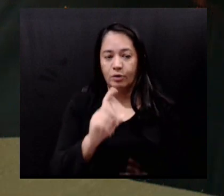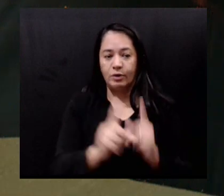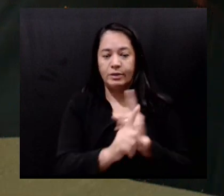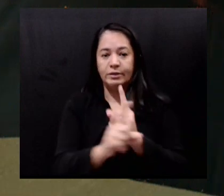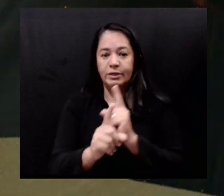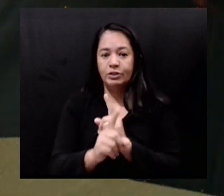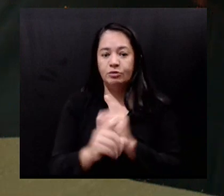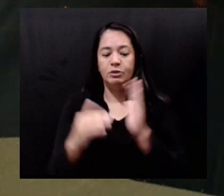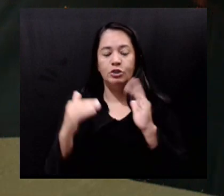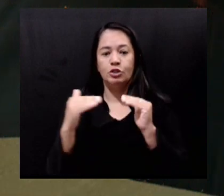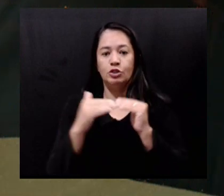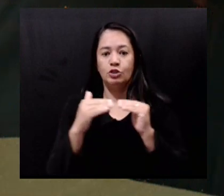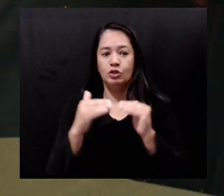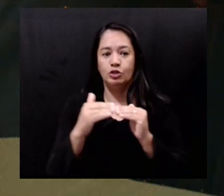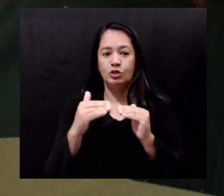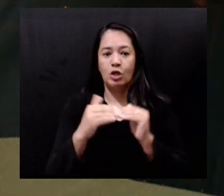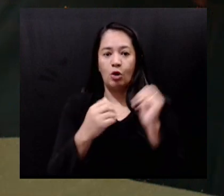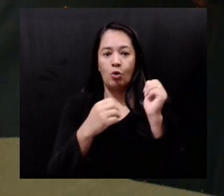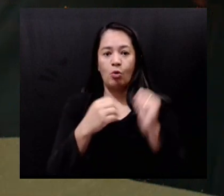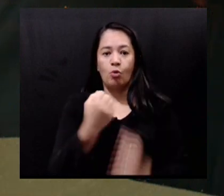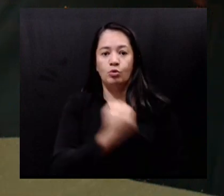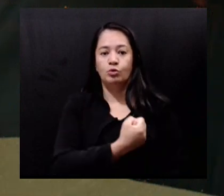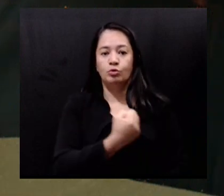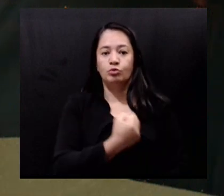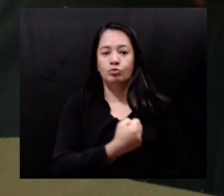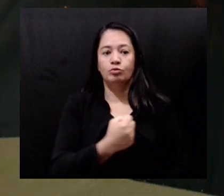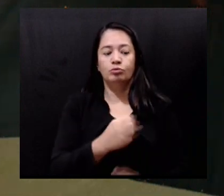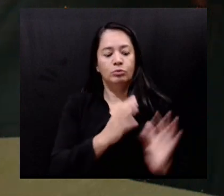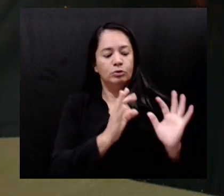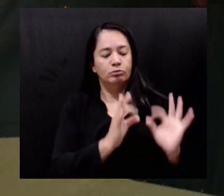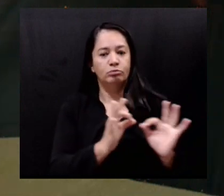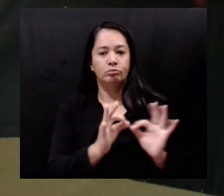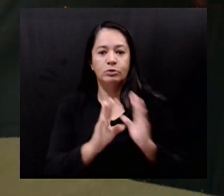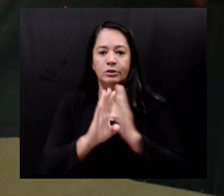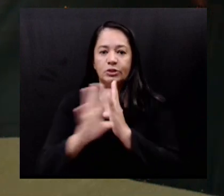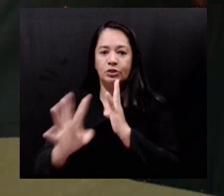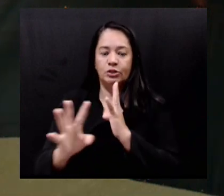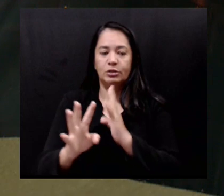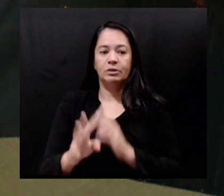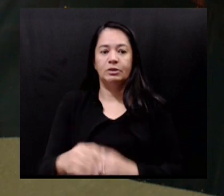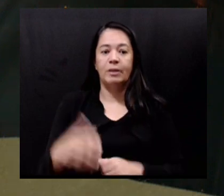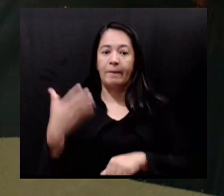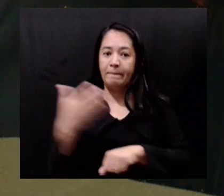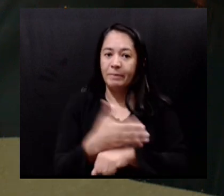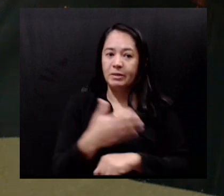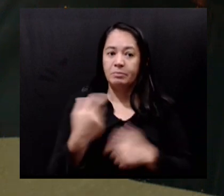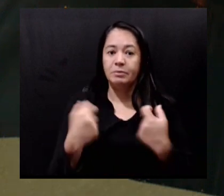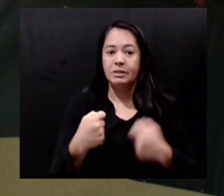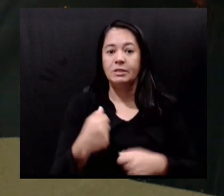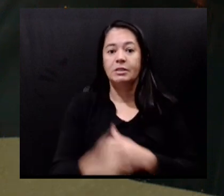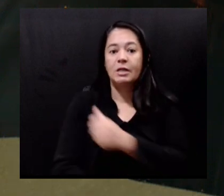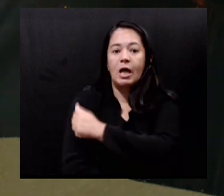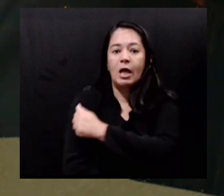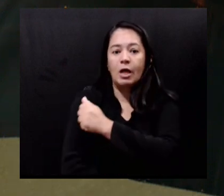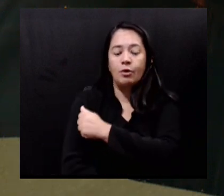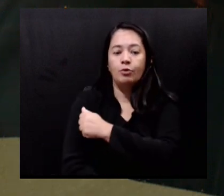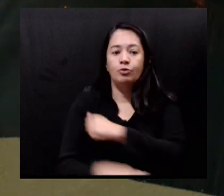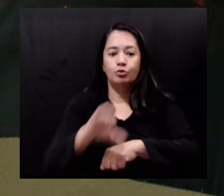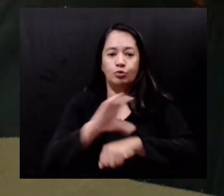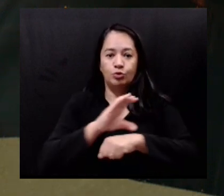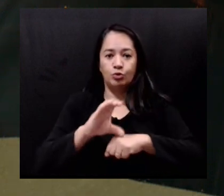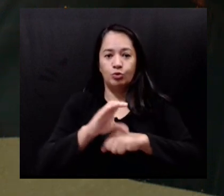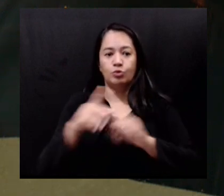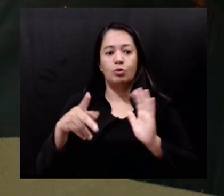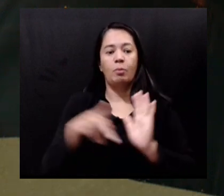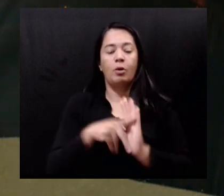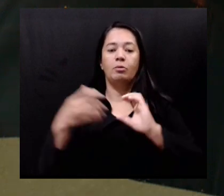distribuídas por ordem de chegada. Então, para participar do feirão é necessário ser aluno de algum dos cursos do CEPROCAMP, e daí apresentarem os